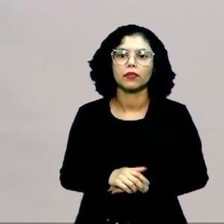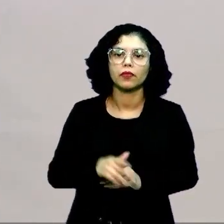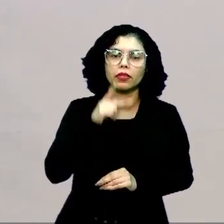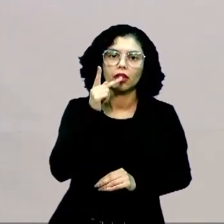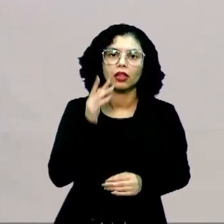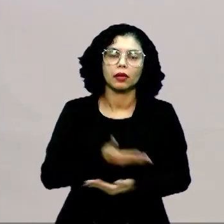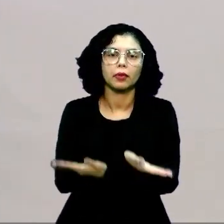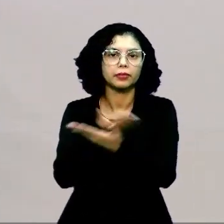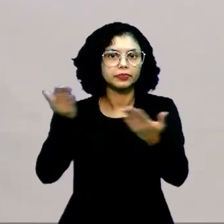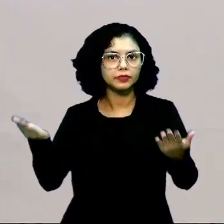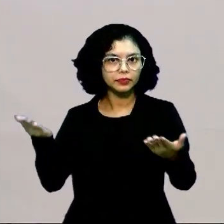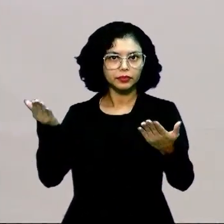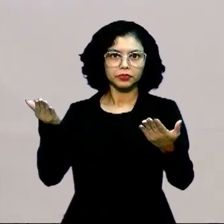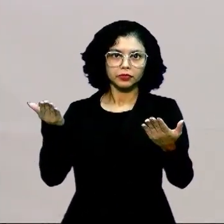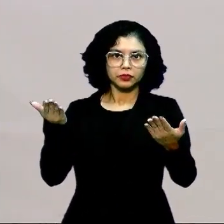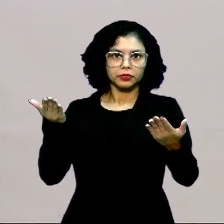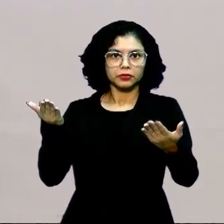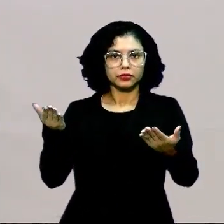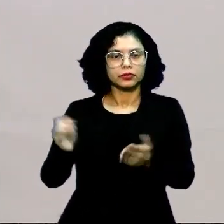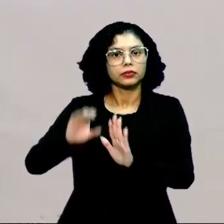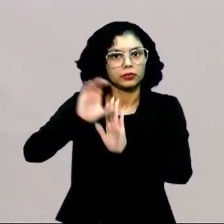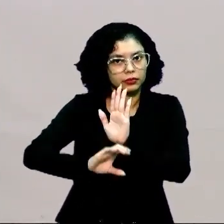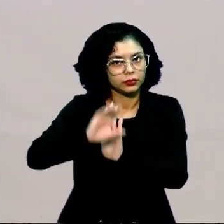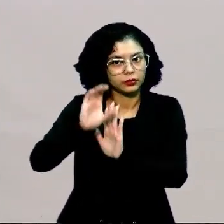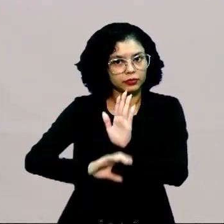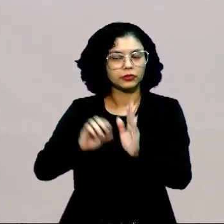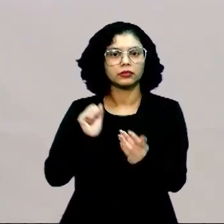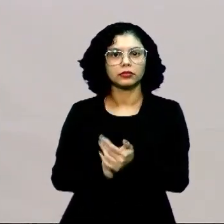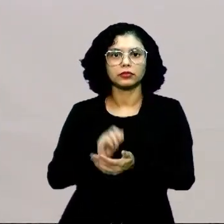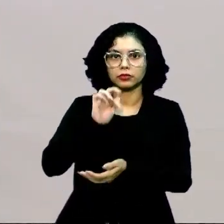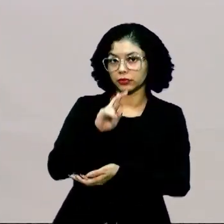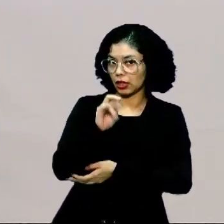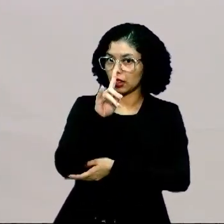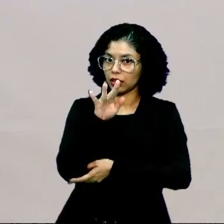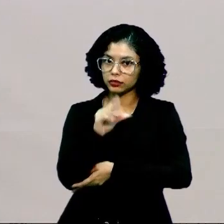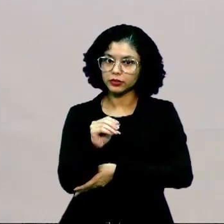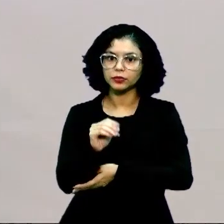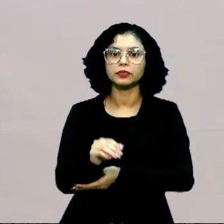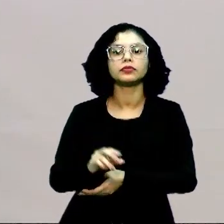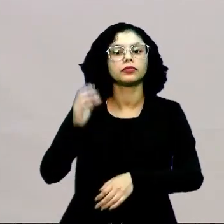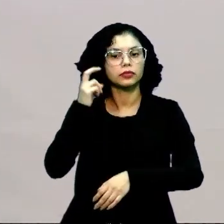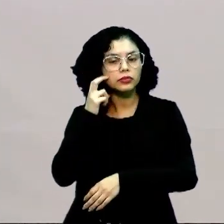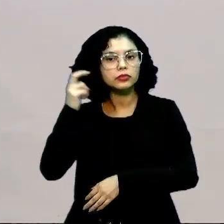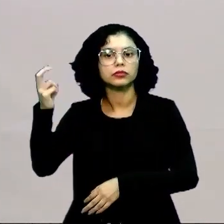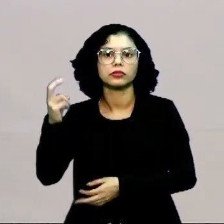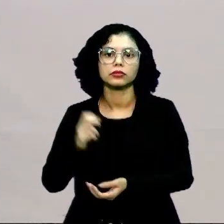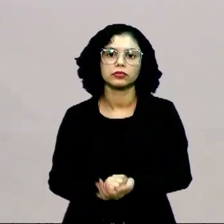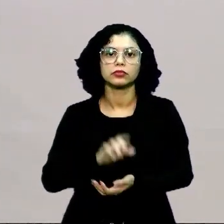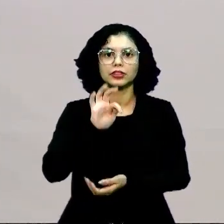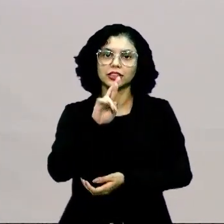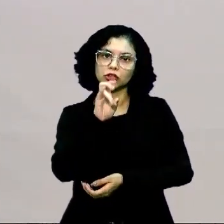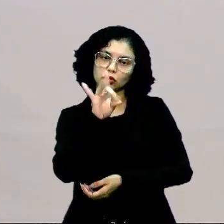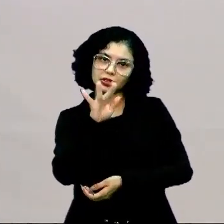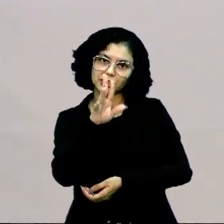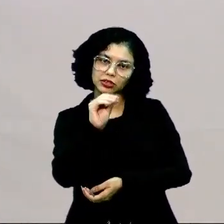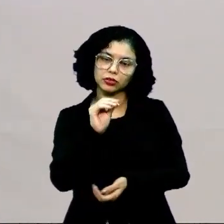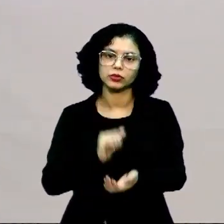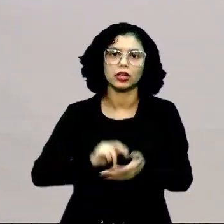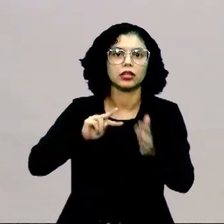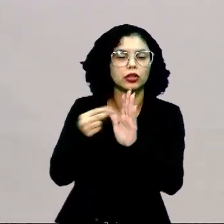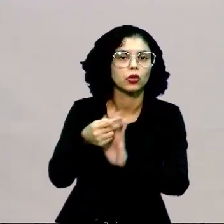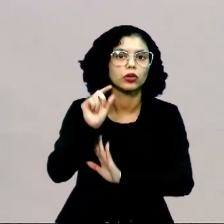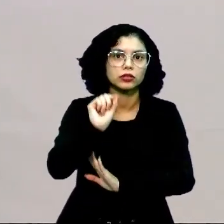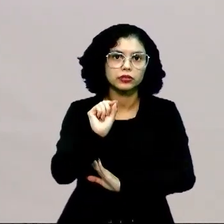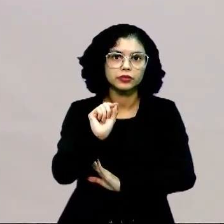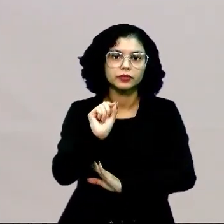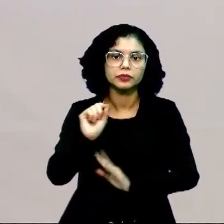para vocês que os conceitos de relativismo cultural e etnocentrismo, eles seriam